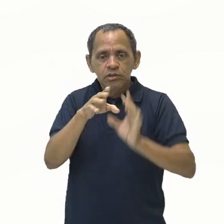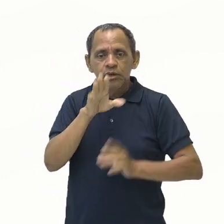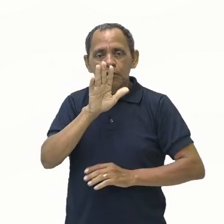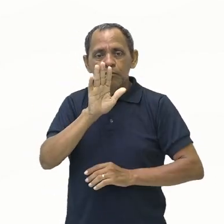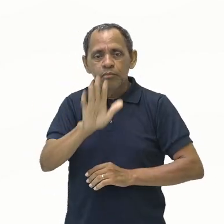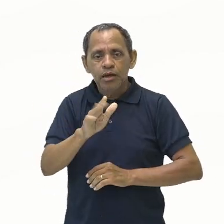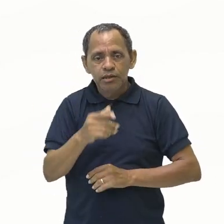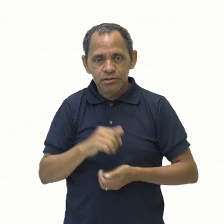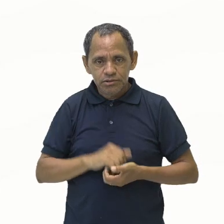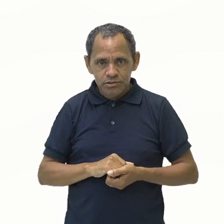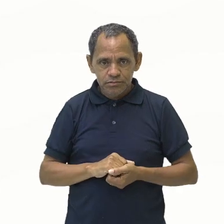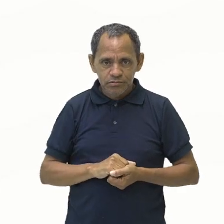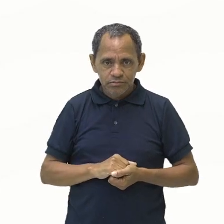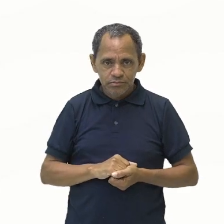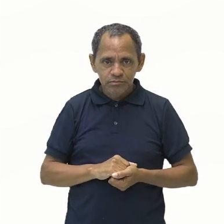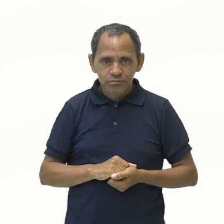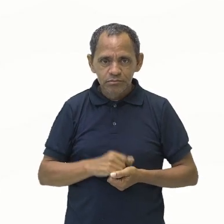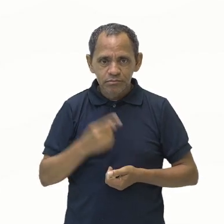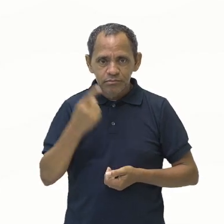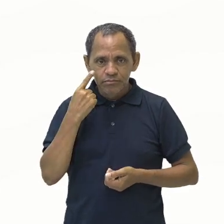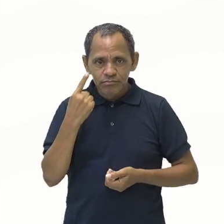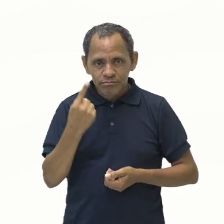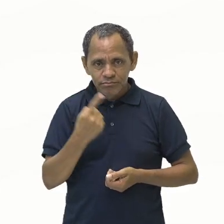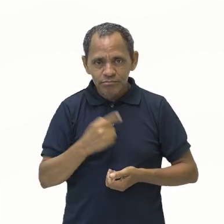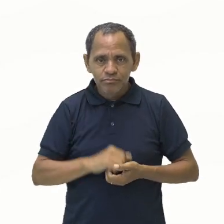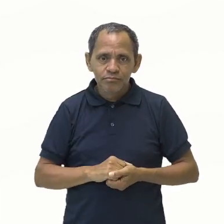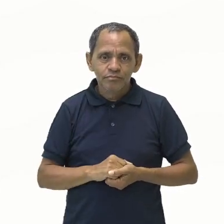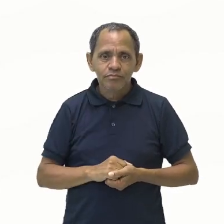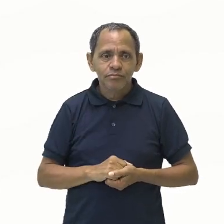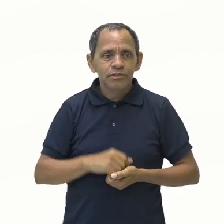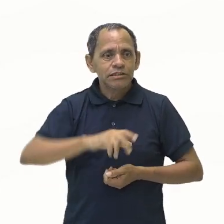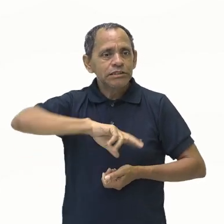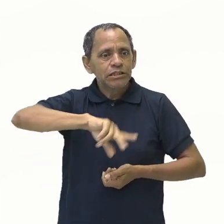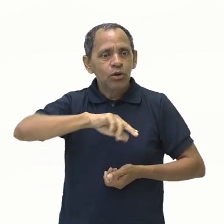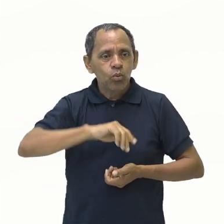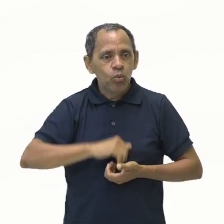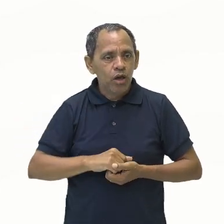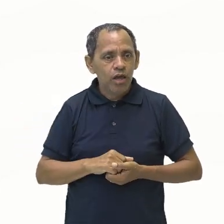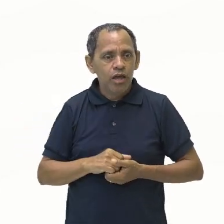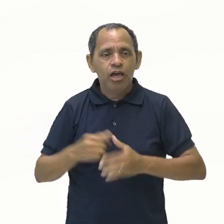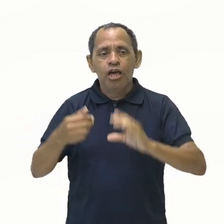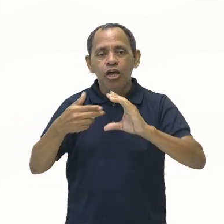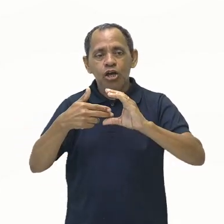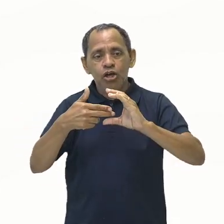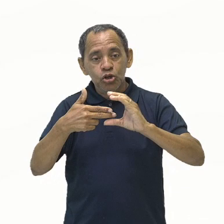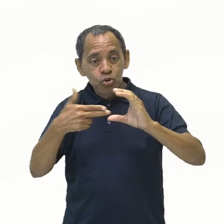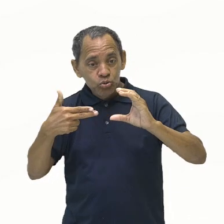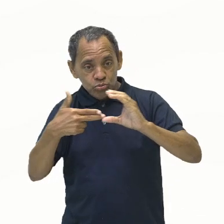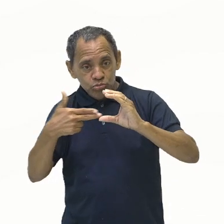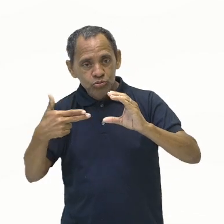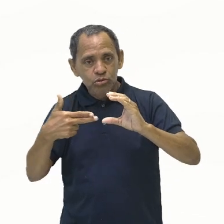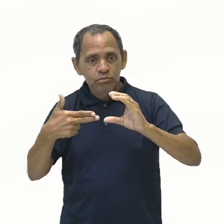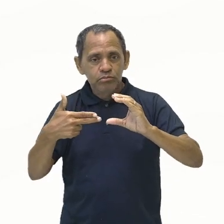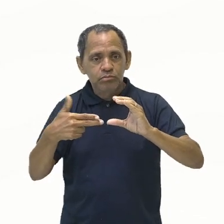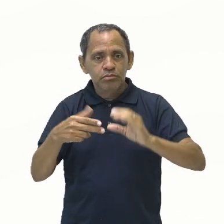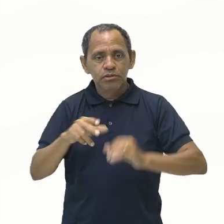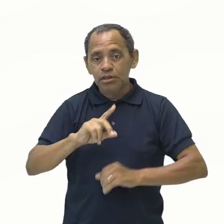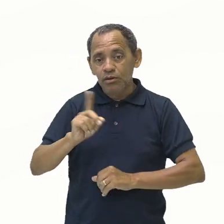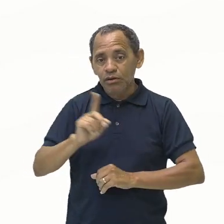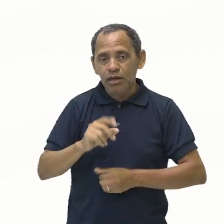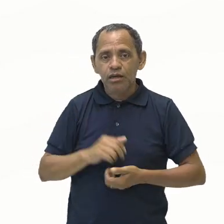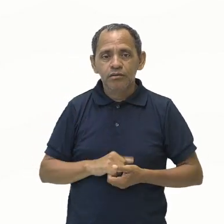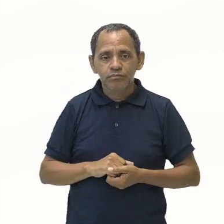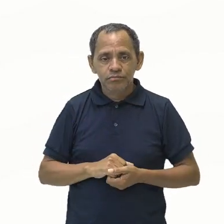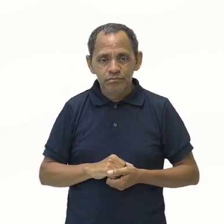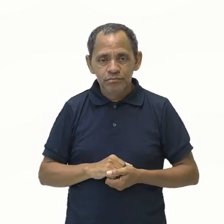aqui, ó, não são 2 ligações. É uma ligação que a gente chama de ligação